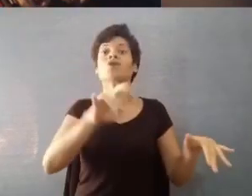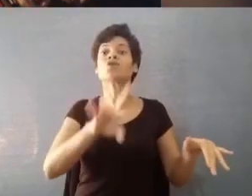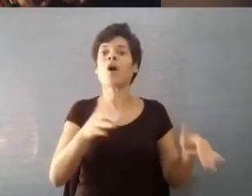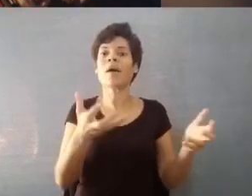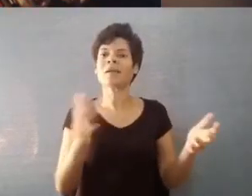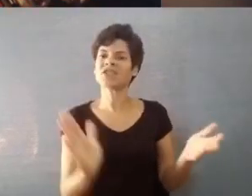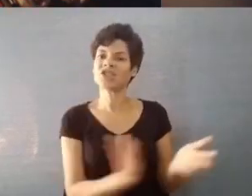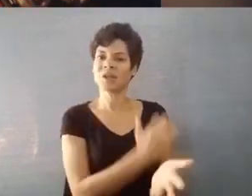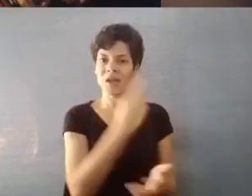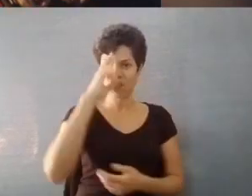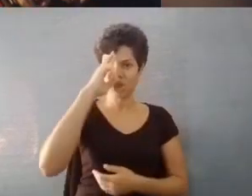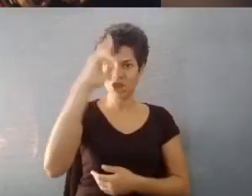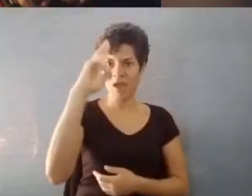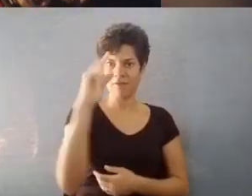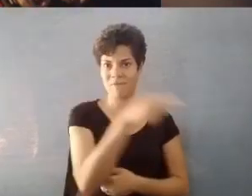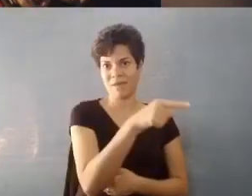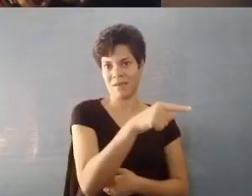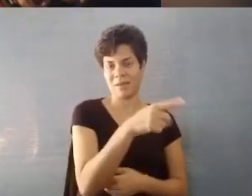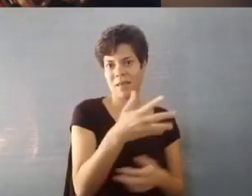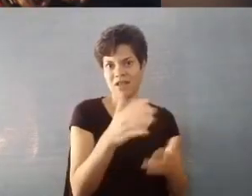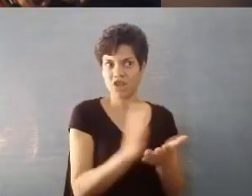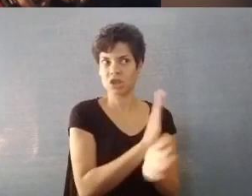gabinete ministerial.